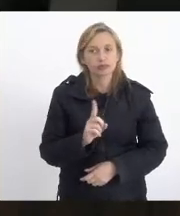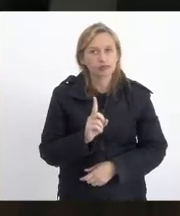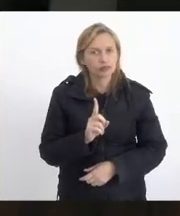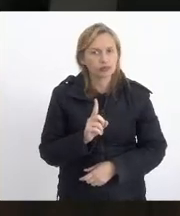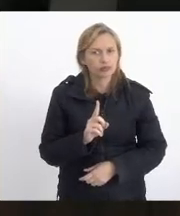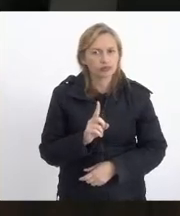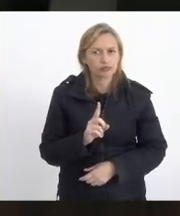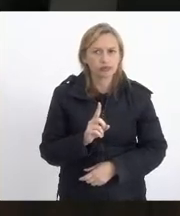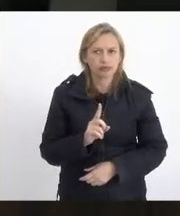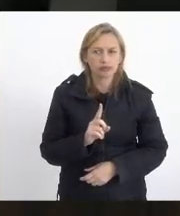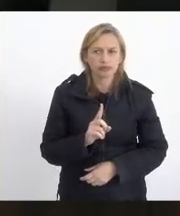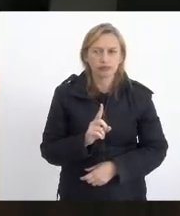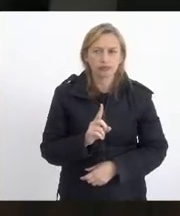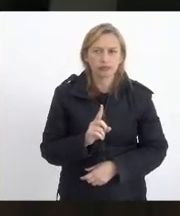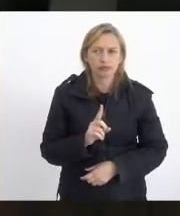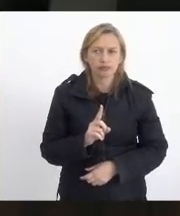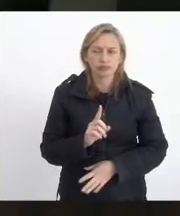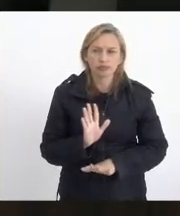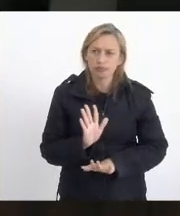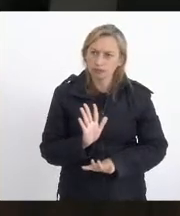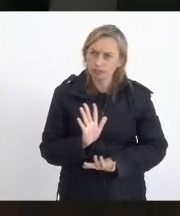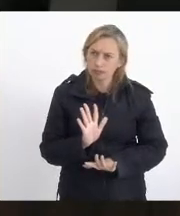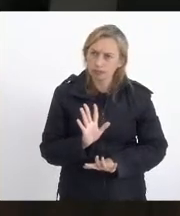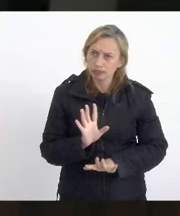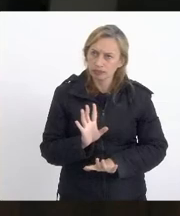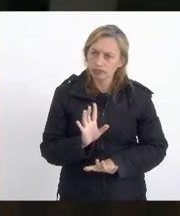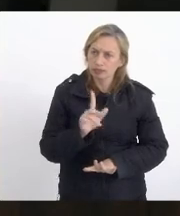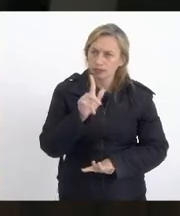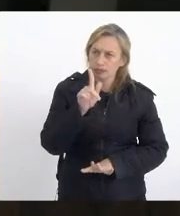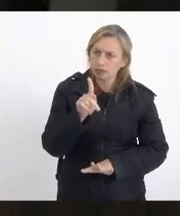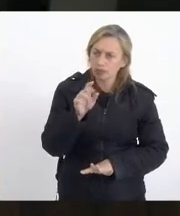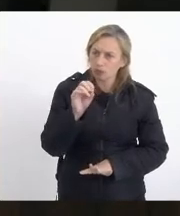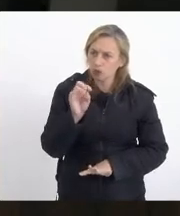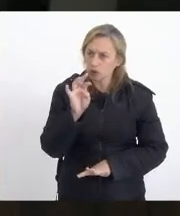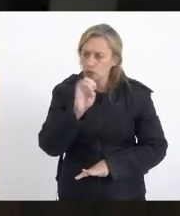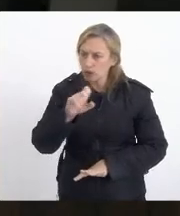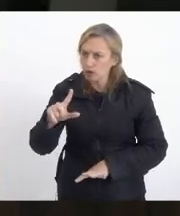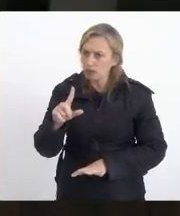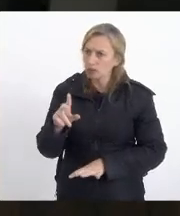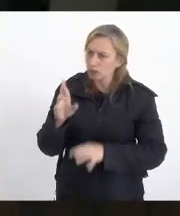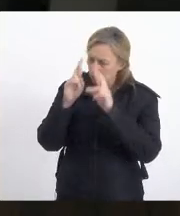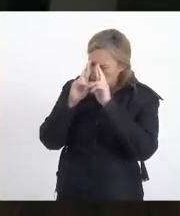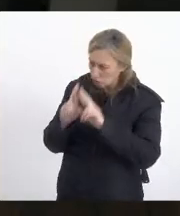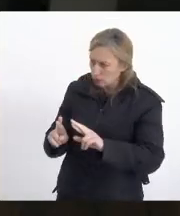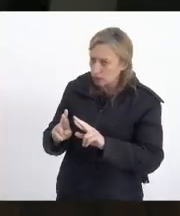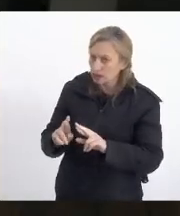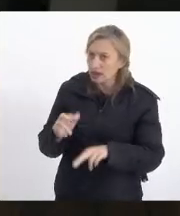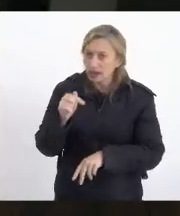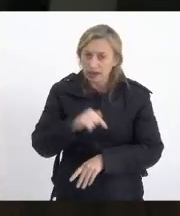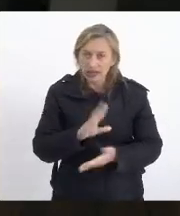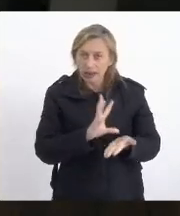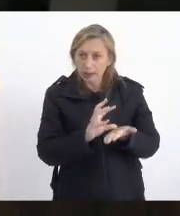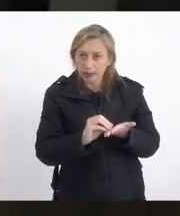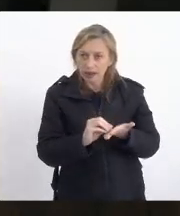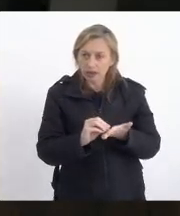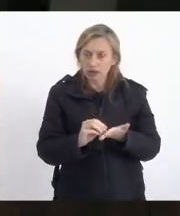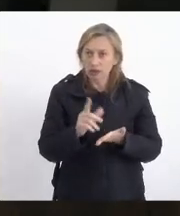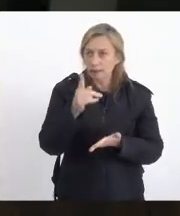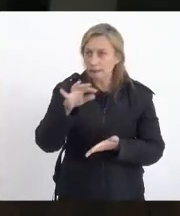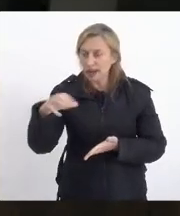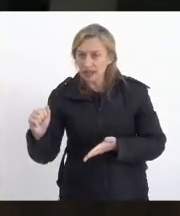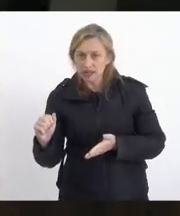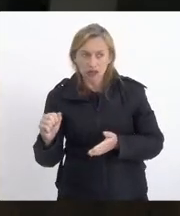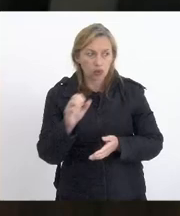vamos fazer, e não é aqui, Portugal, quero dizer com todo respeito, aqui a pauta não é dos praças ou